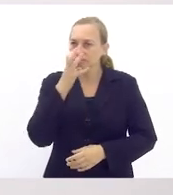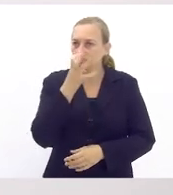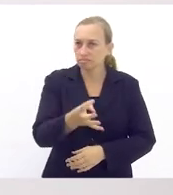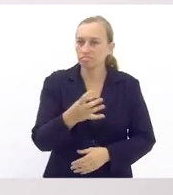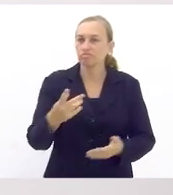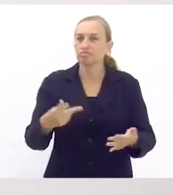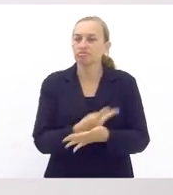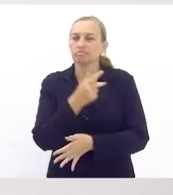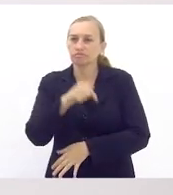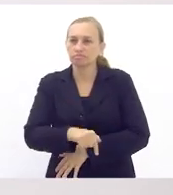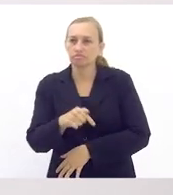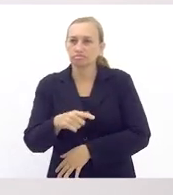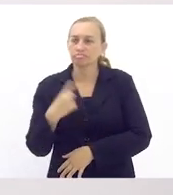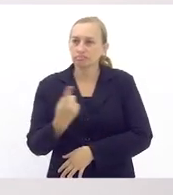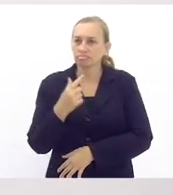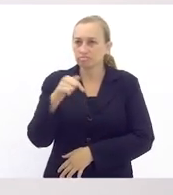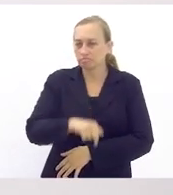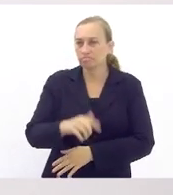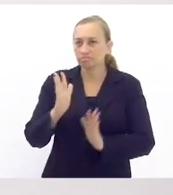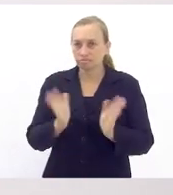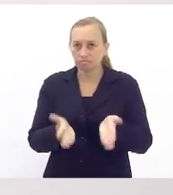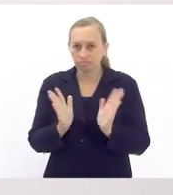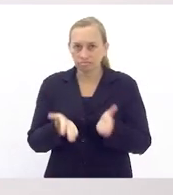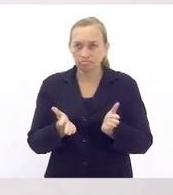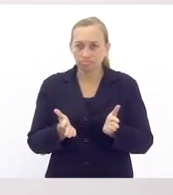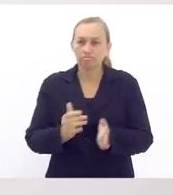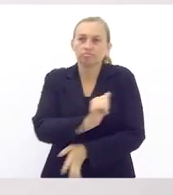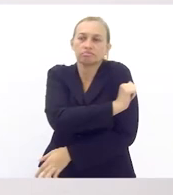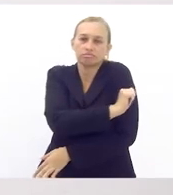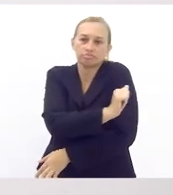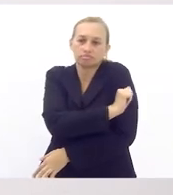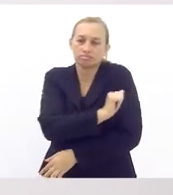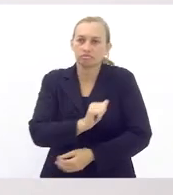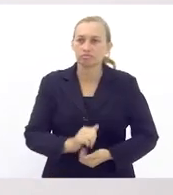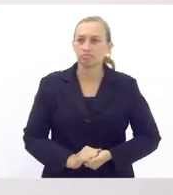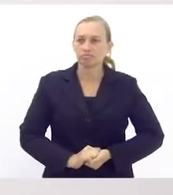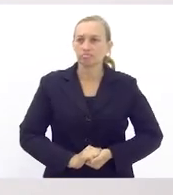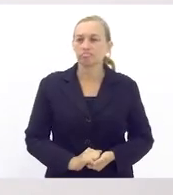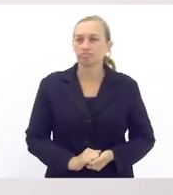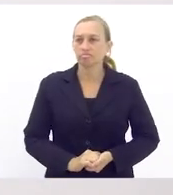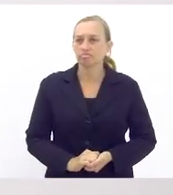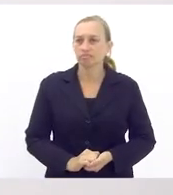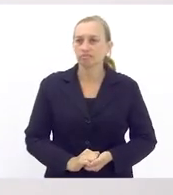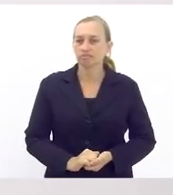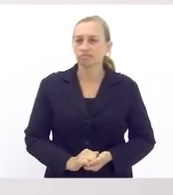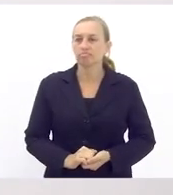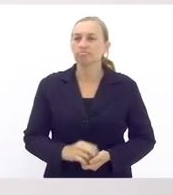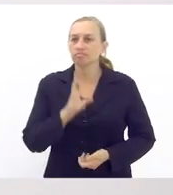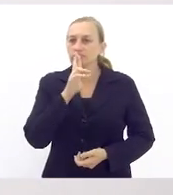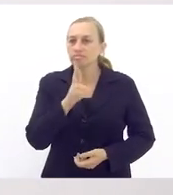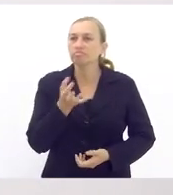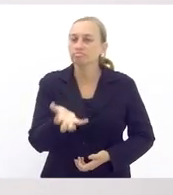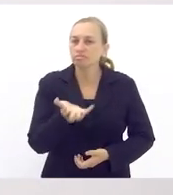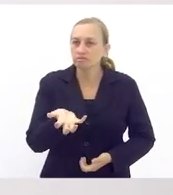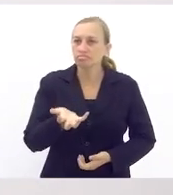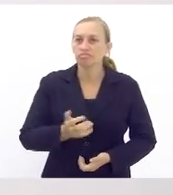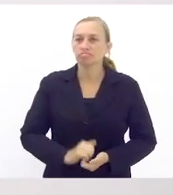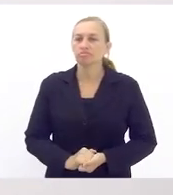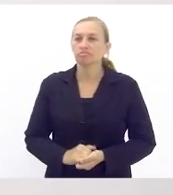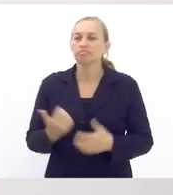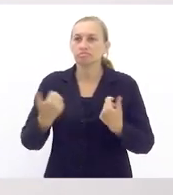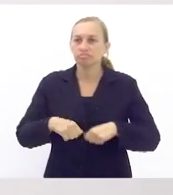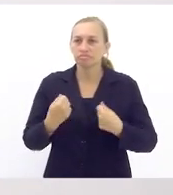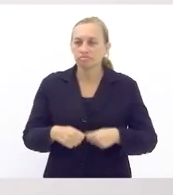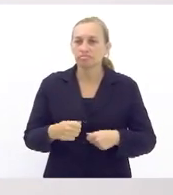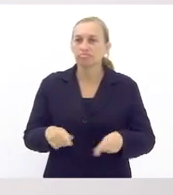acontecendo aqui nós estamos aqui hoje os estudantes da Martins Pena estão aqui hoje procurando respostas é necessário